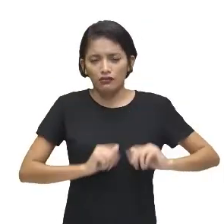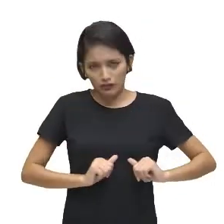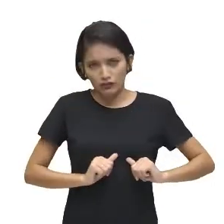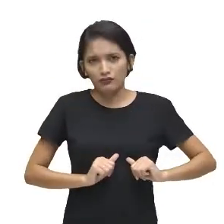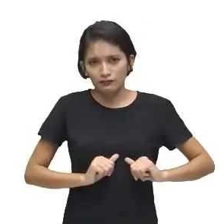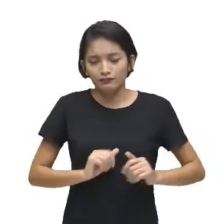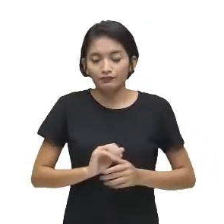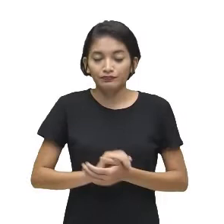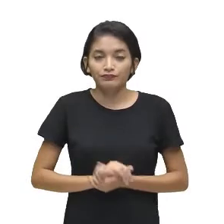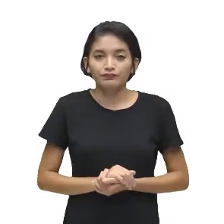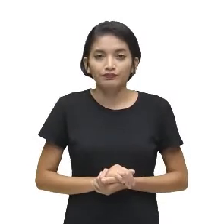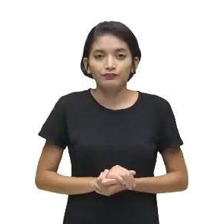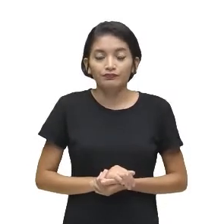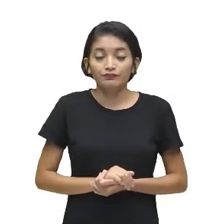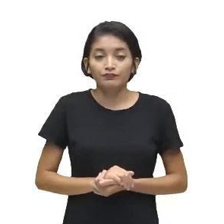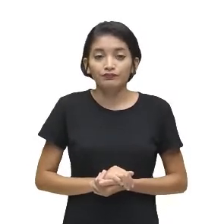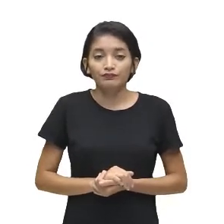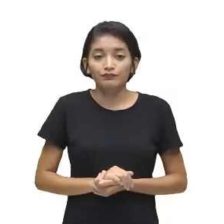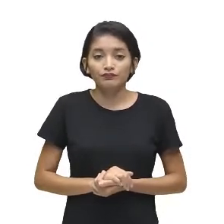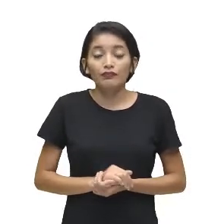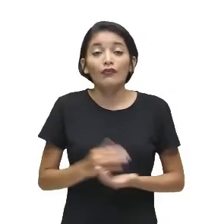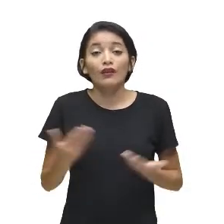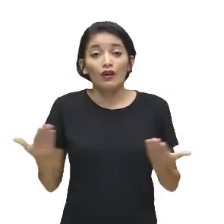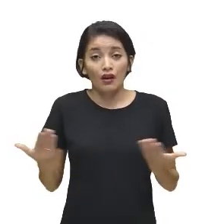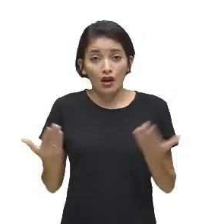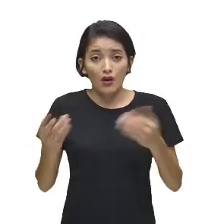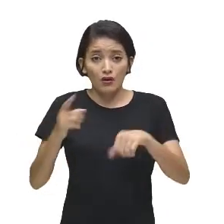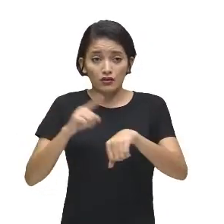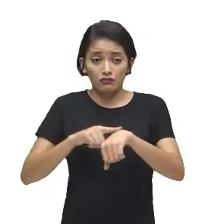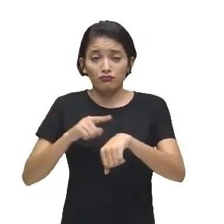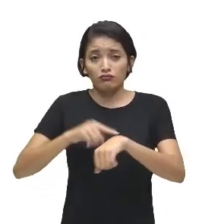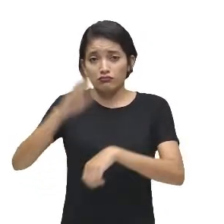Nós estamos, por exemplo, nesse momento no Brasil,